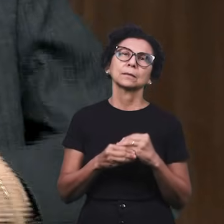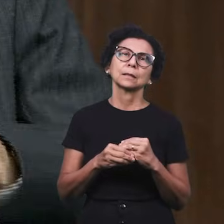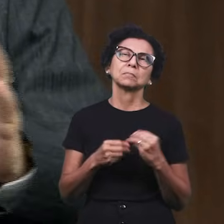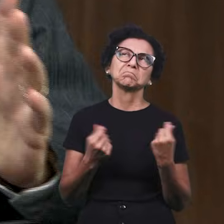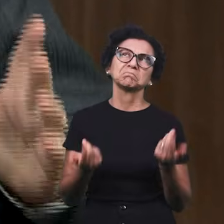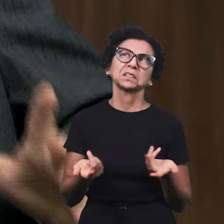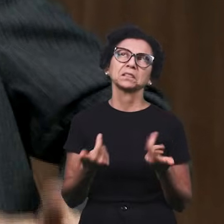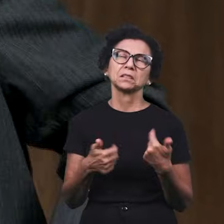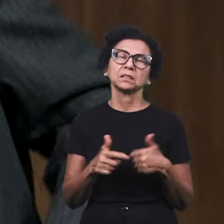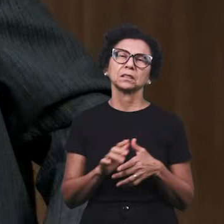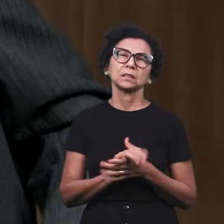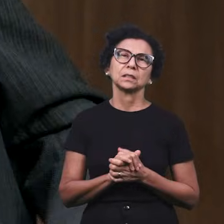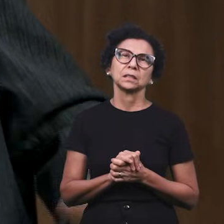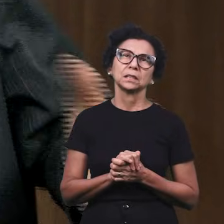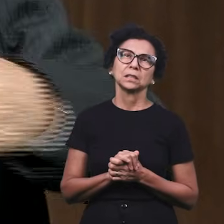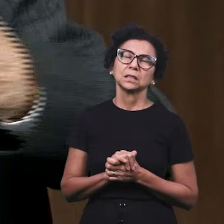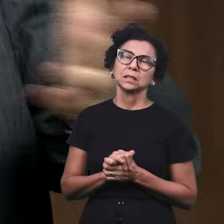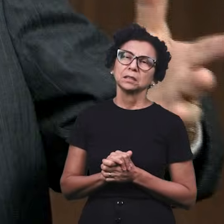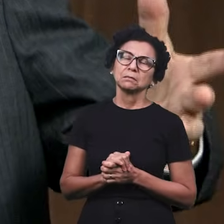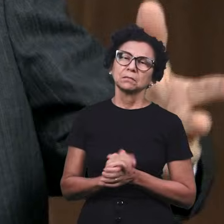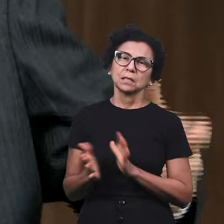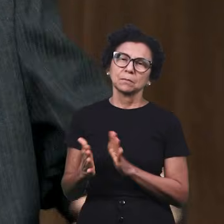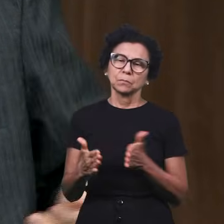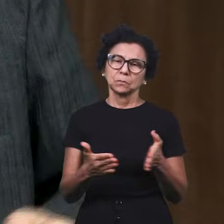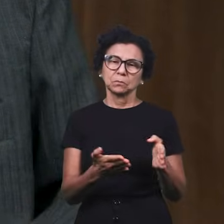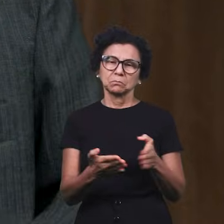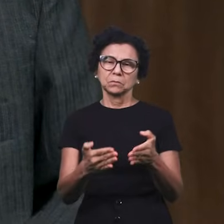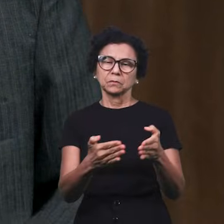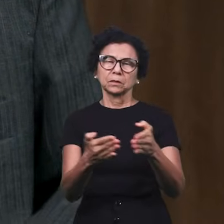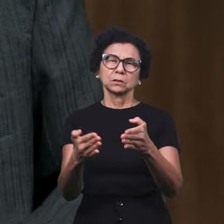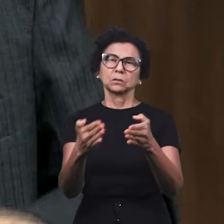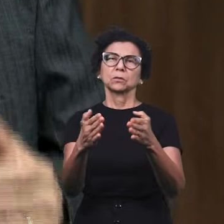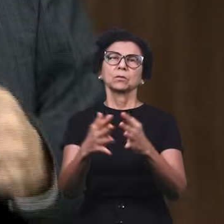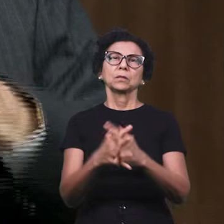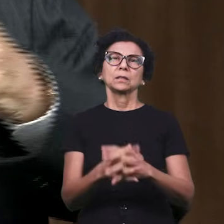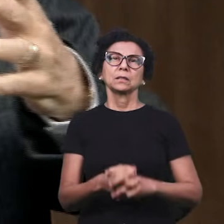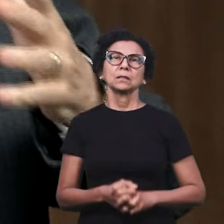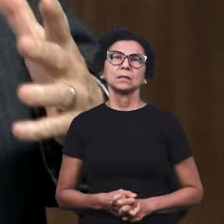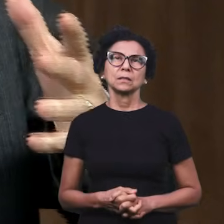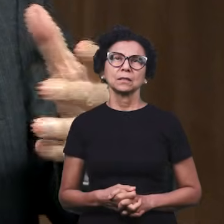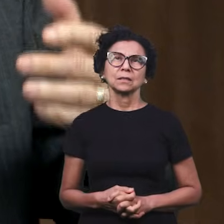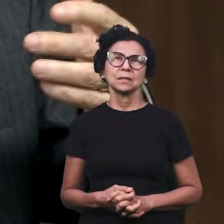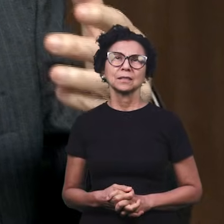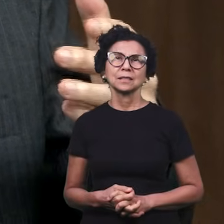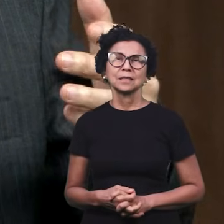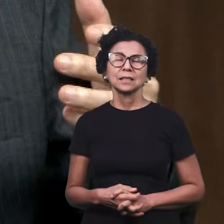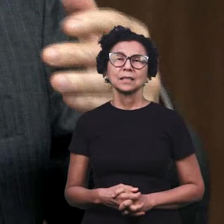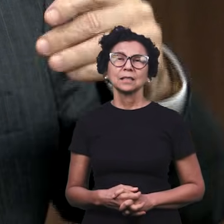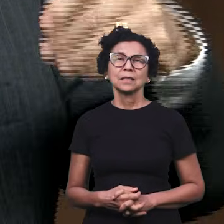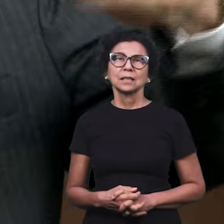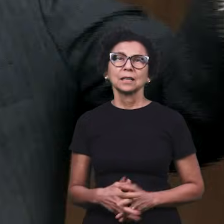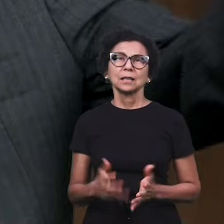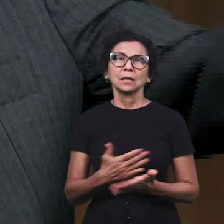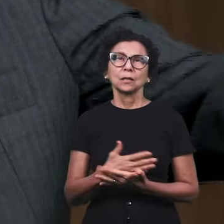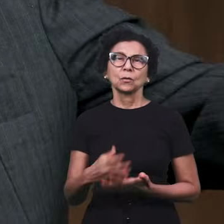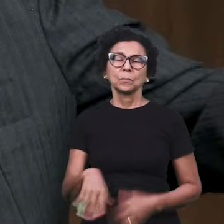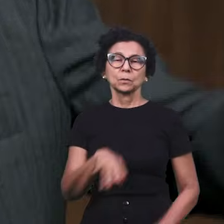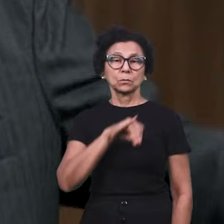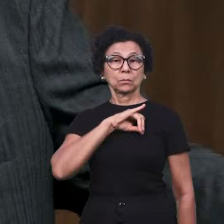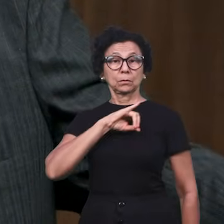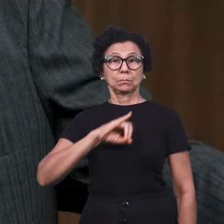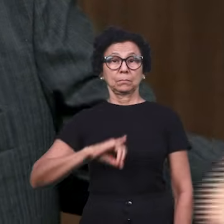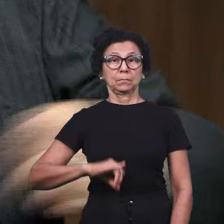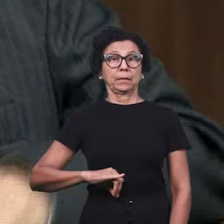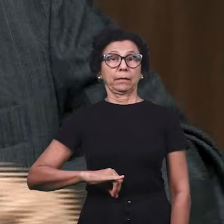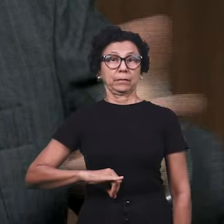a partir das navegações, começou a formação dos impérios além dos oceanos,